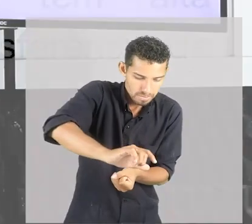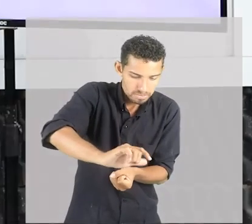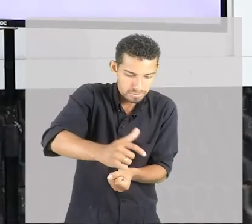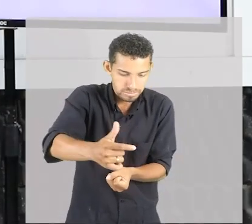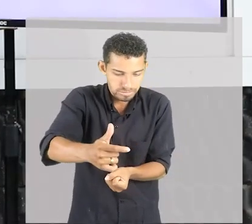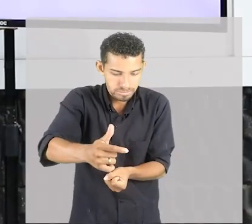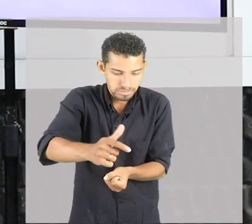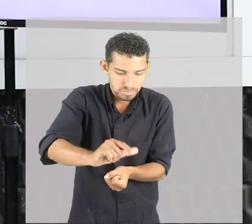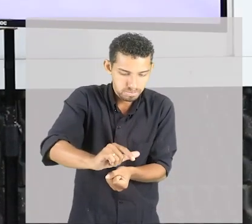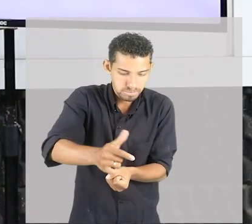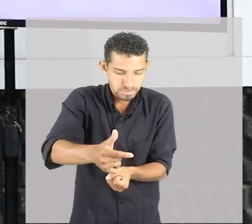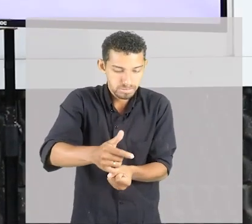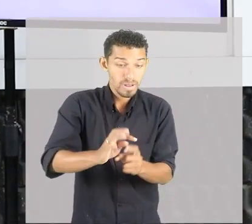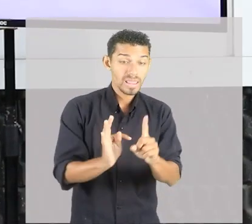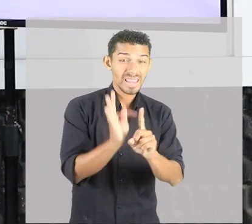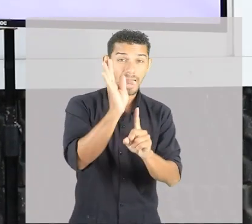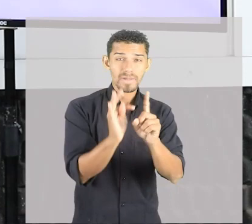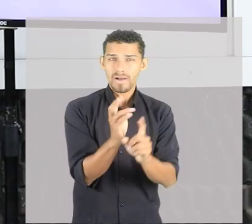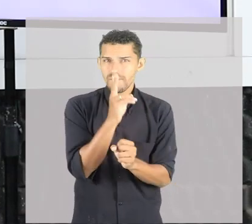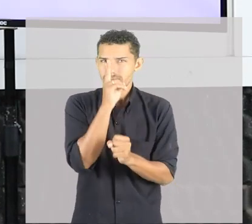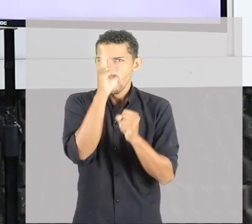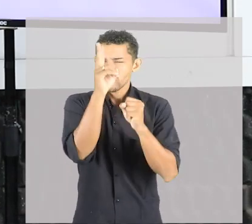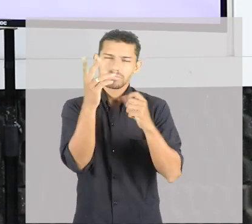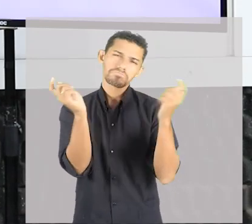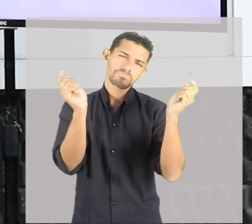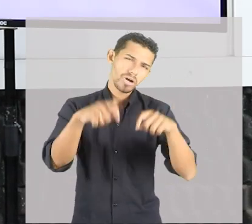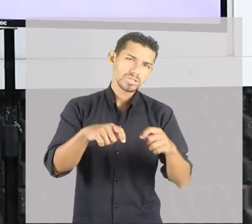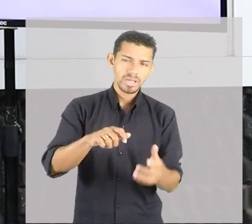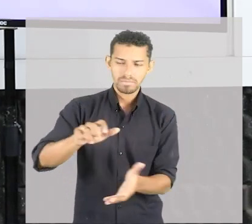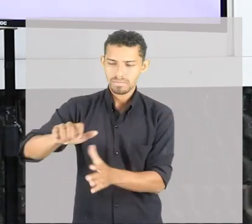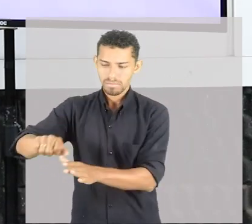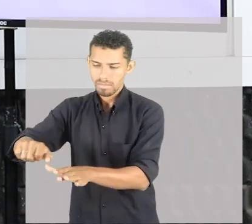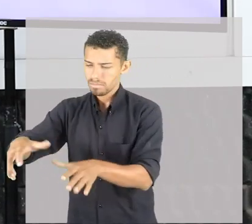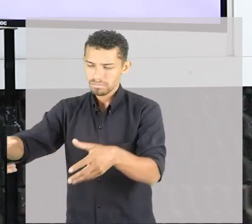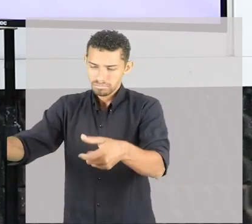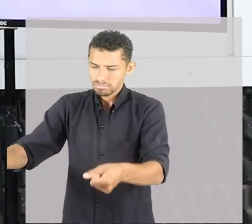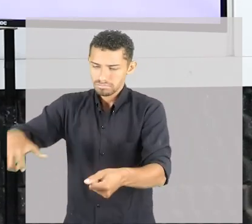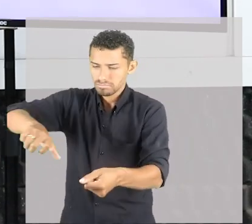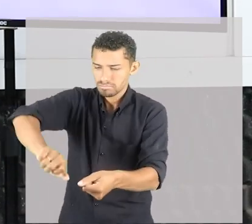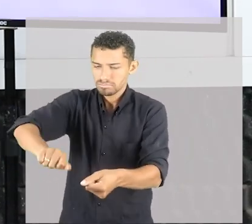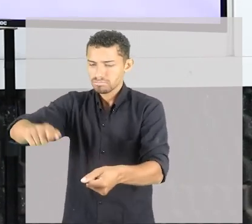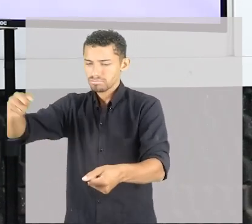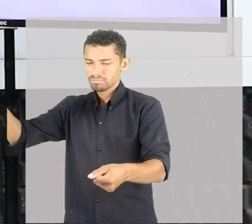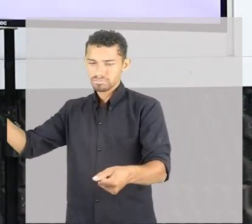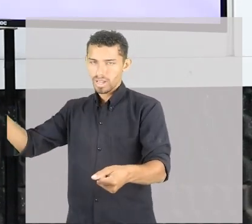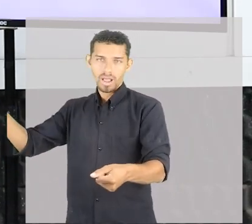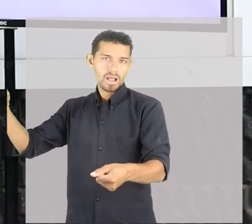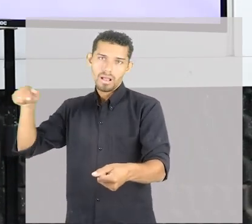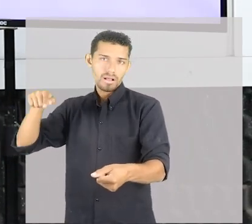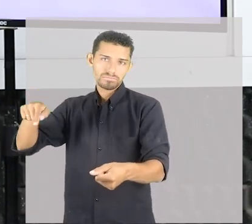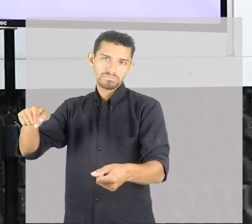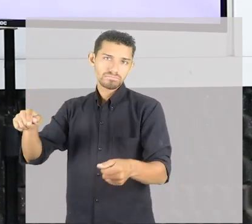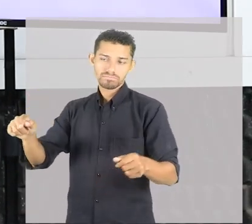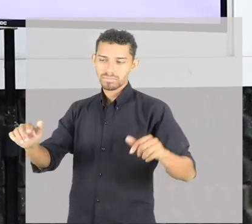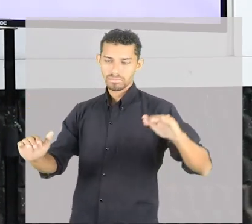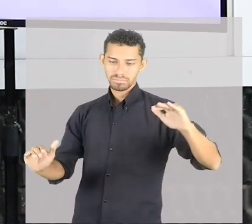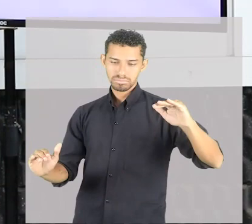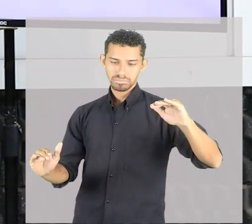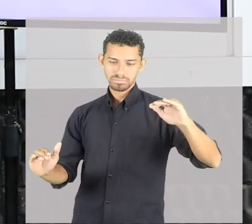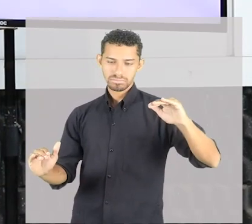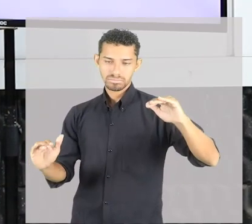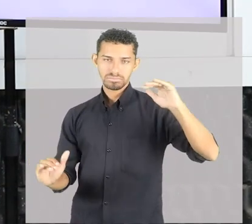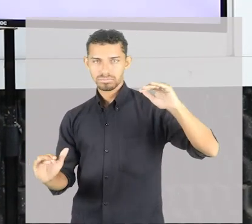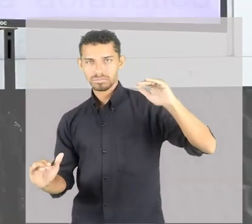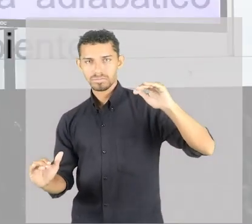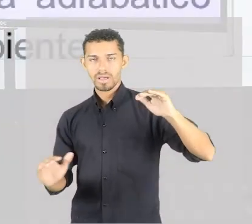transferência de calor mais eficiente Mas eu posso ter panelas abertas e fechadas com o mesmo material então não tá legal essa